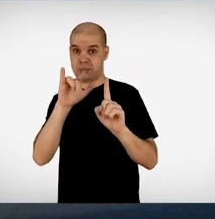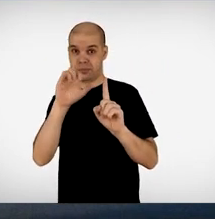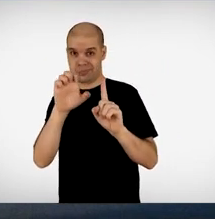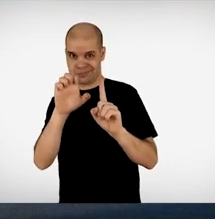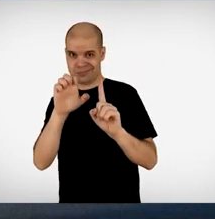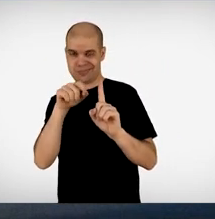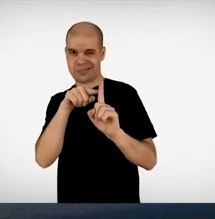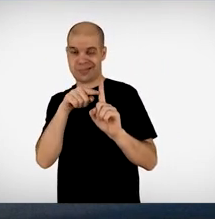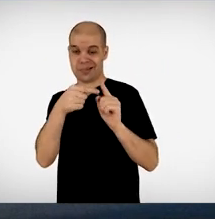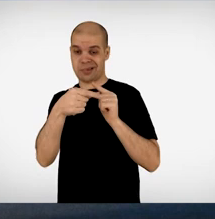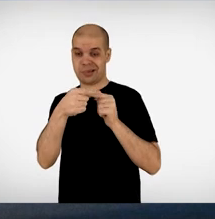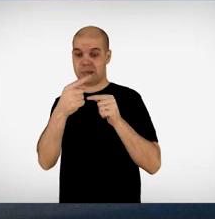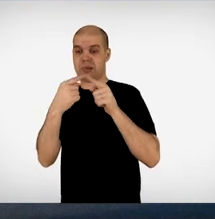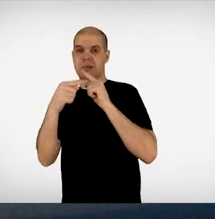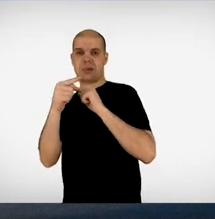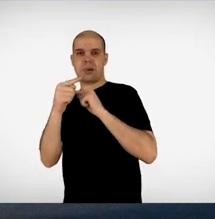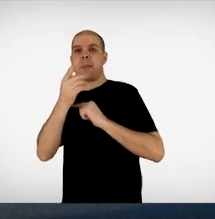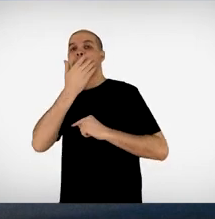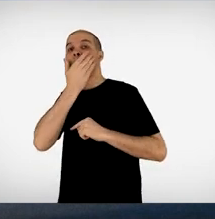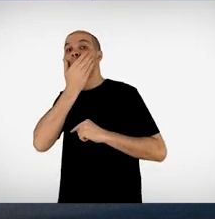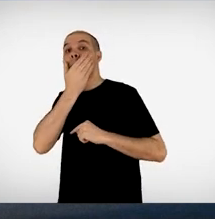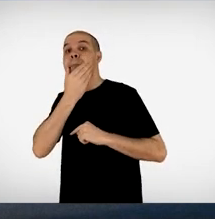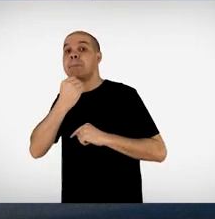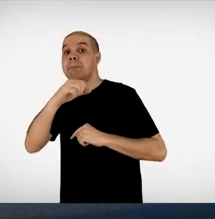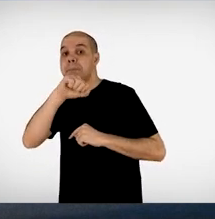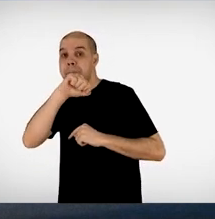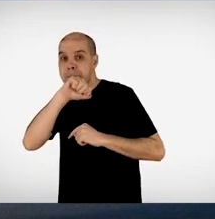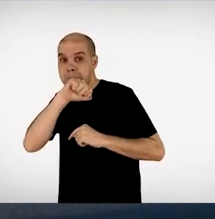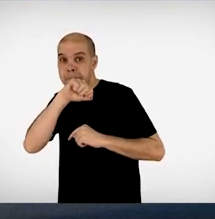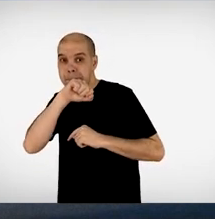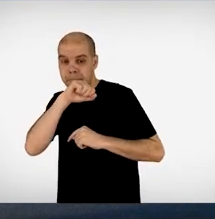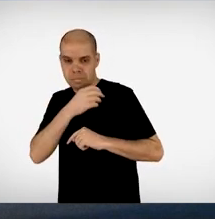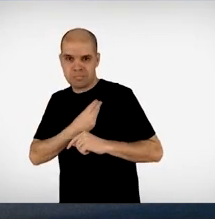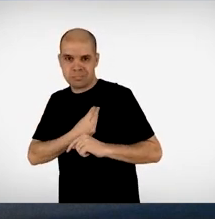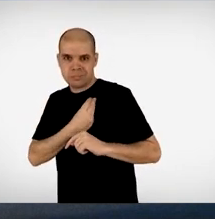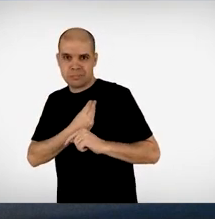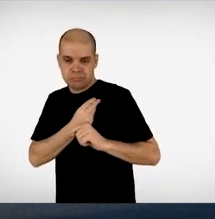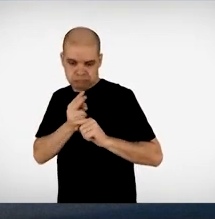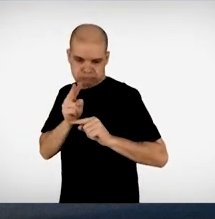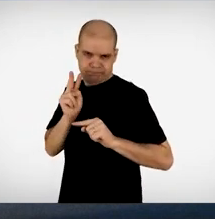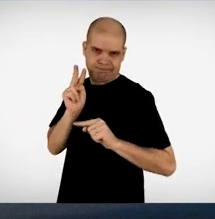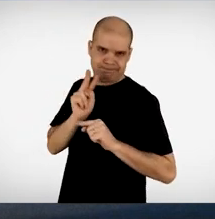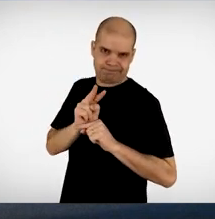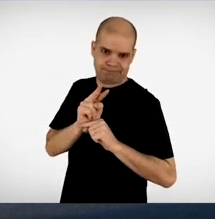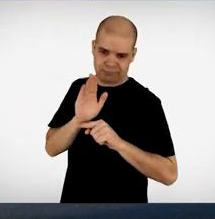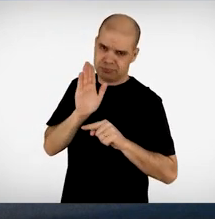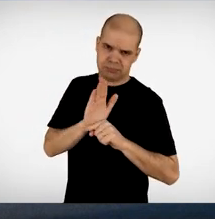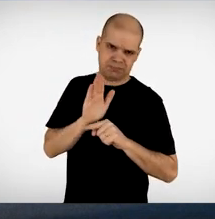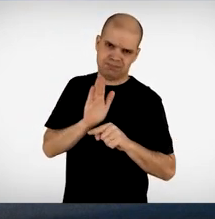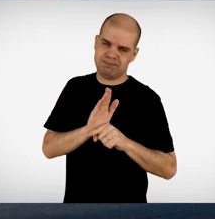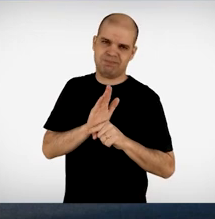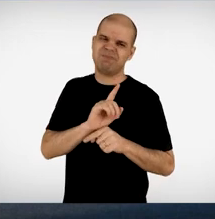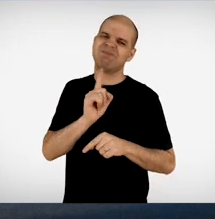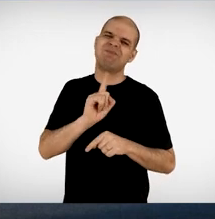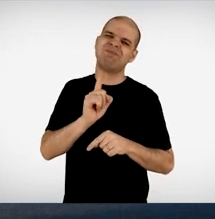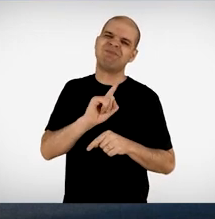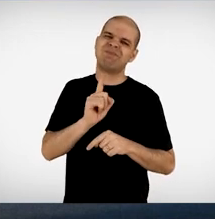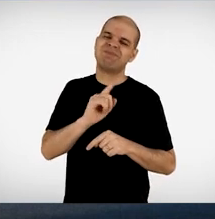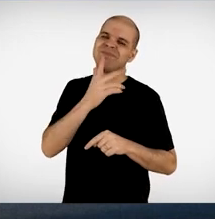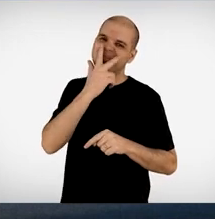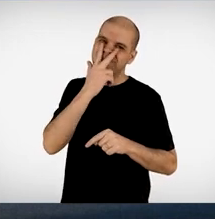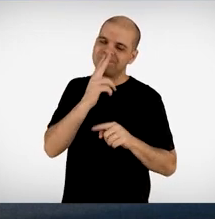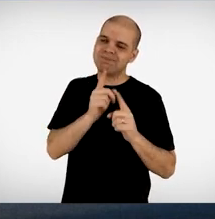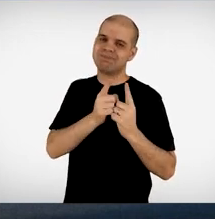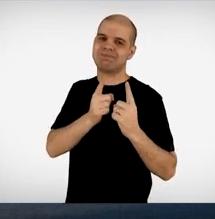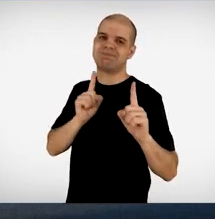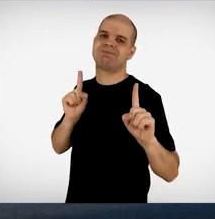ausente faz com que ela talvez seja demore um pouco para entrar no que seria um amor mais maduro.